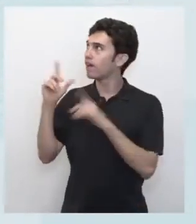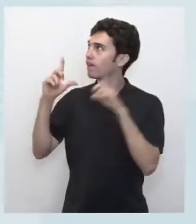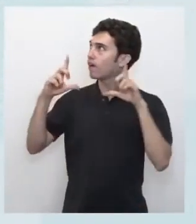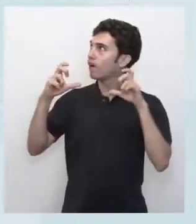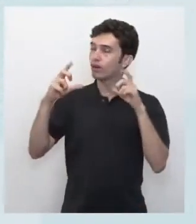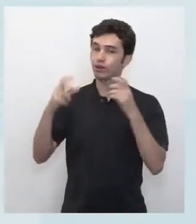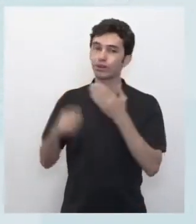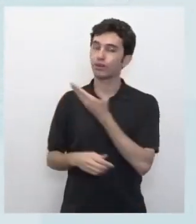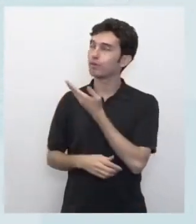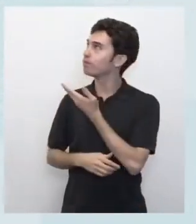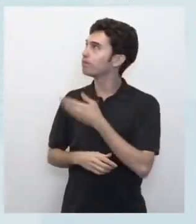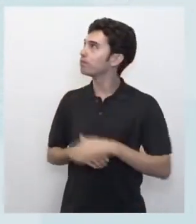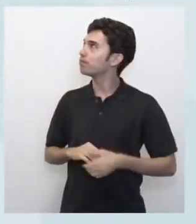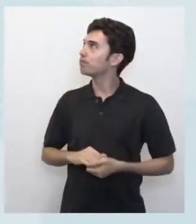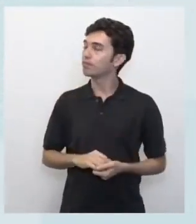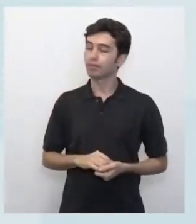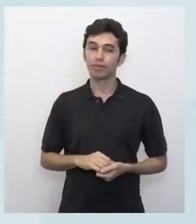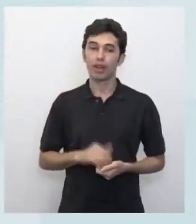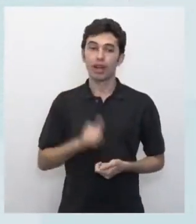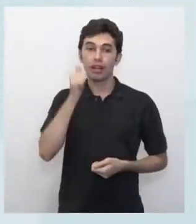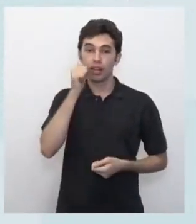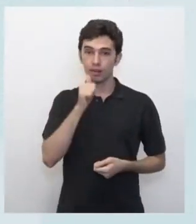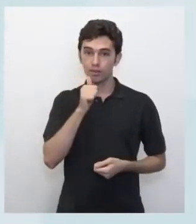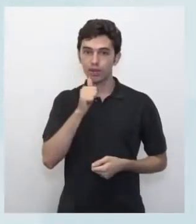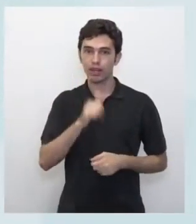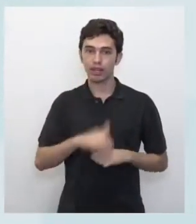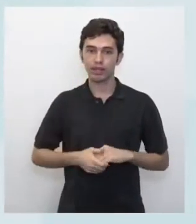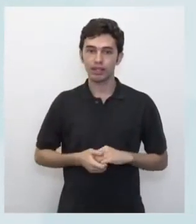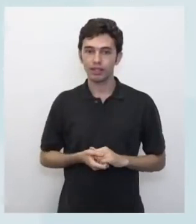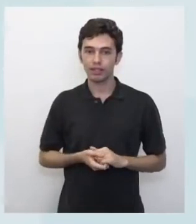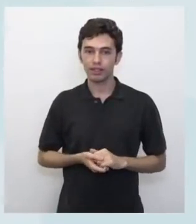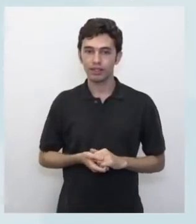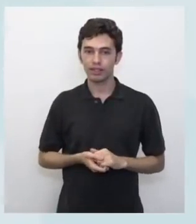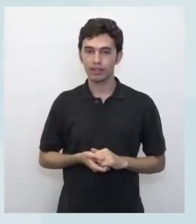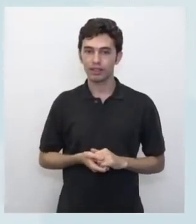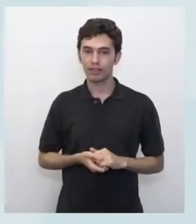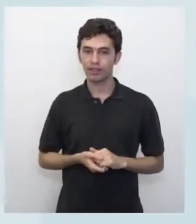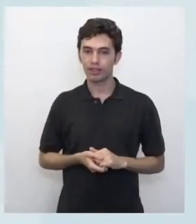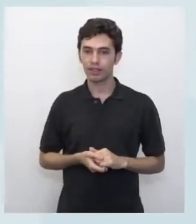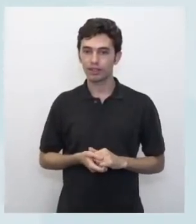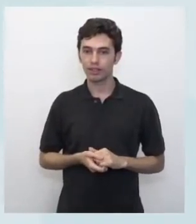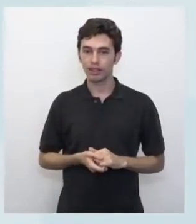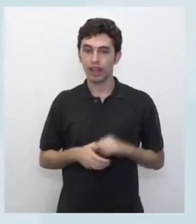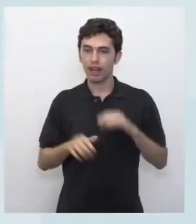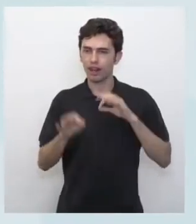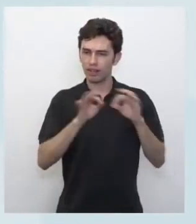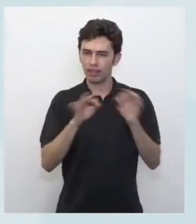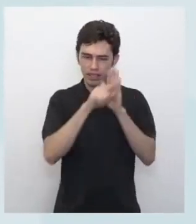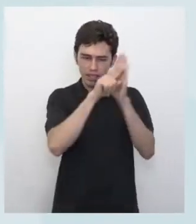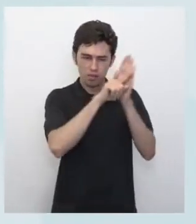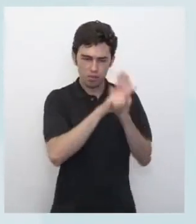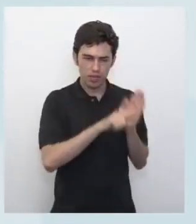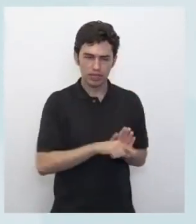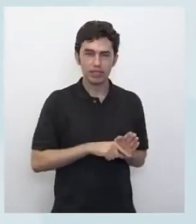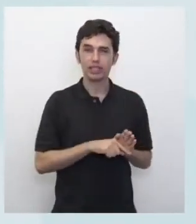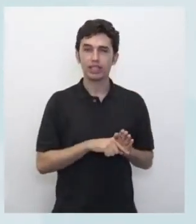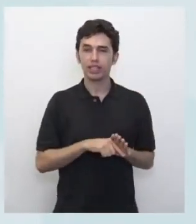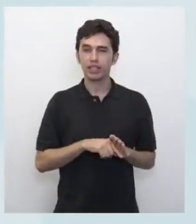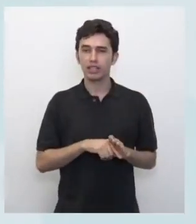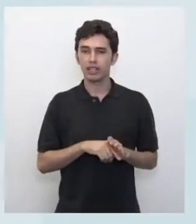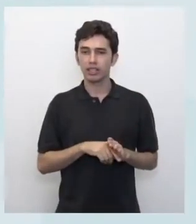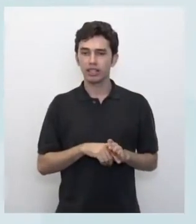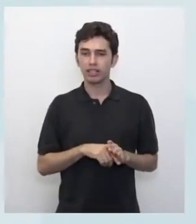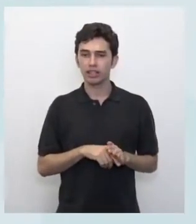só. Então, a Mary Wigman, ela traduz, além de todas essas pesquisas do Laban, da Isadora Duncan, ela traduz também uma